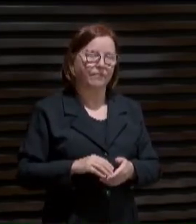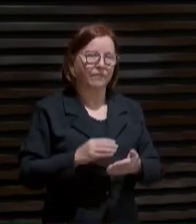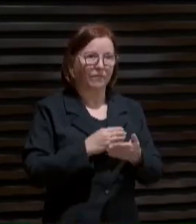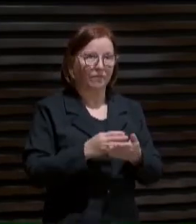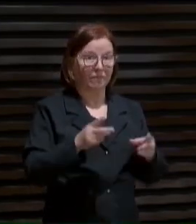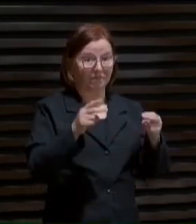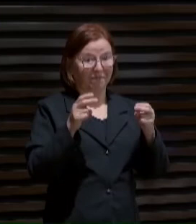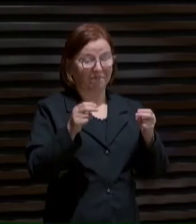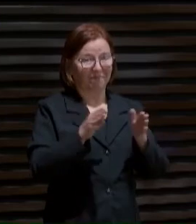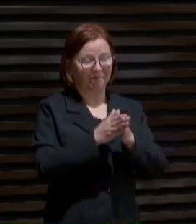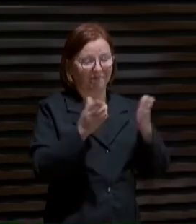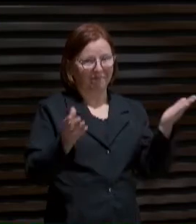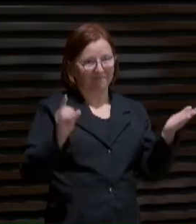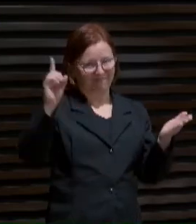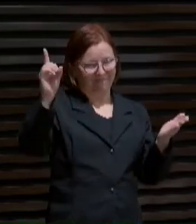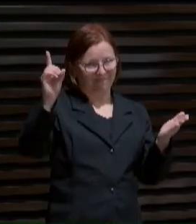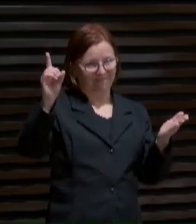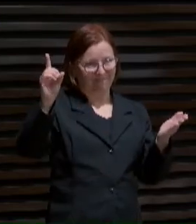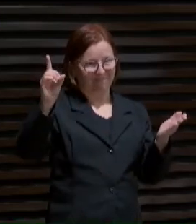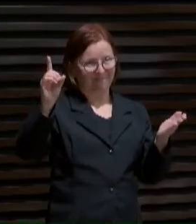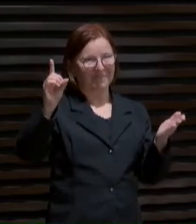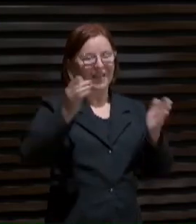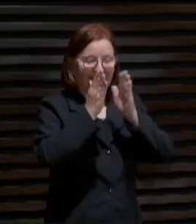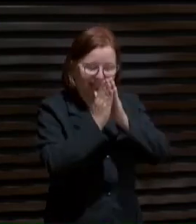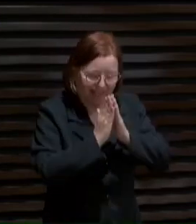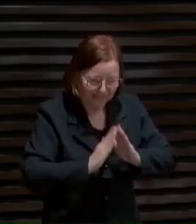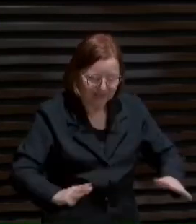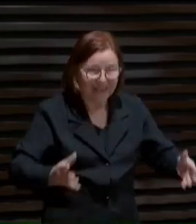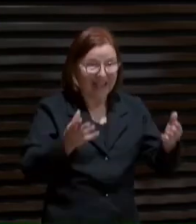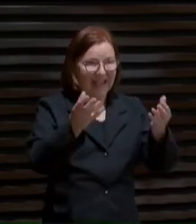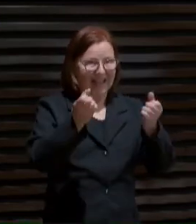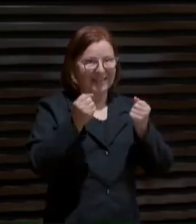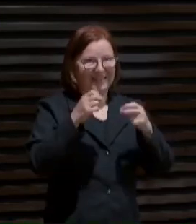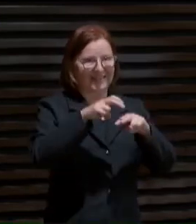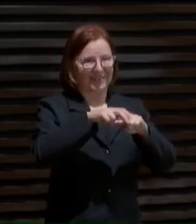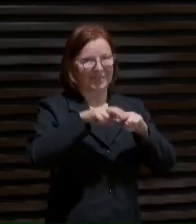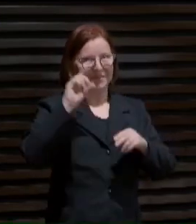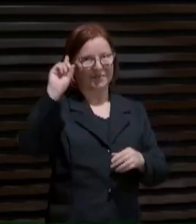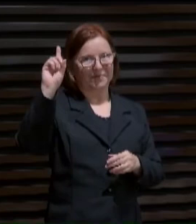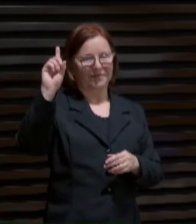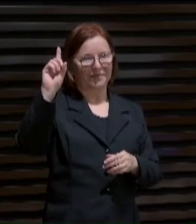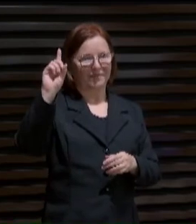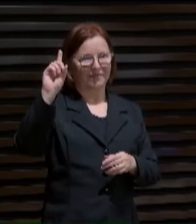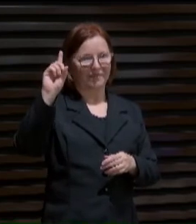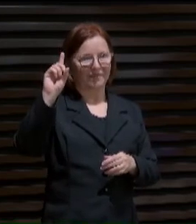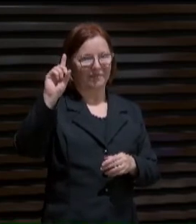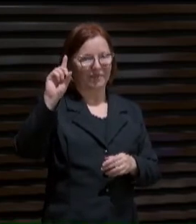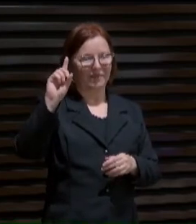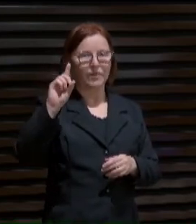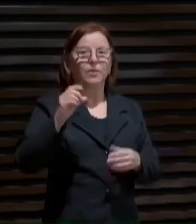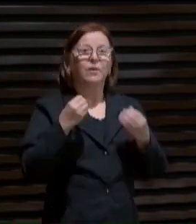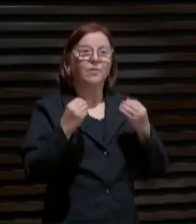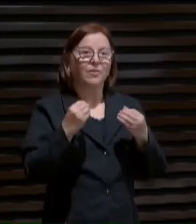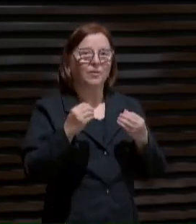aceitável diante de Deus e ela parte de um ponto fundamental ser uma nova criatura em Cristo